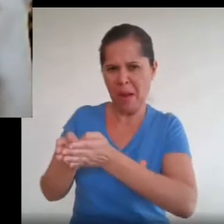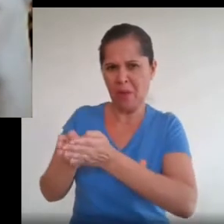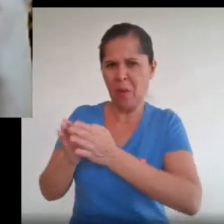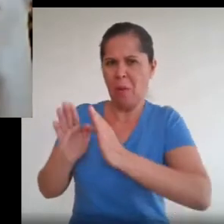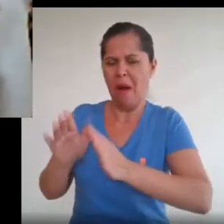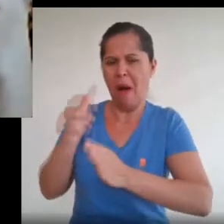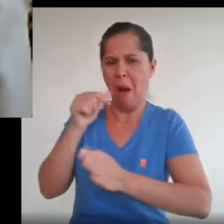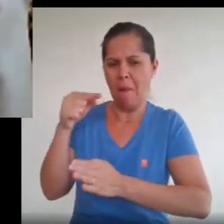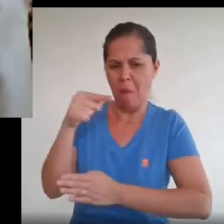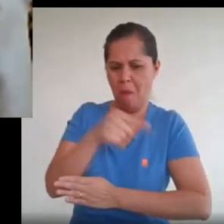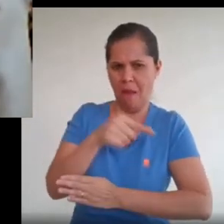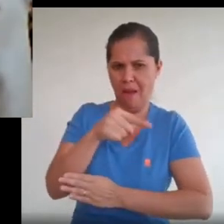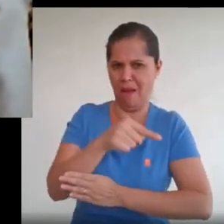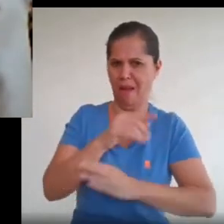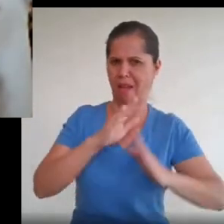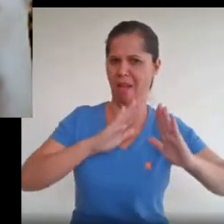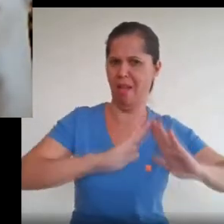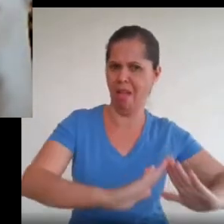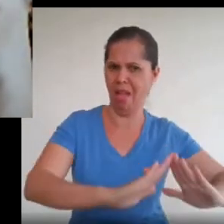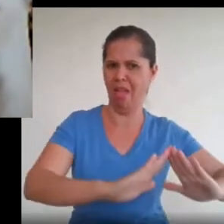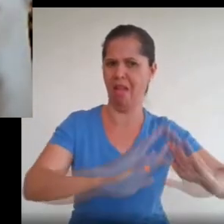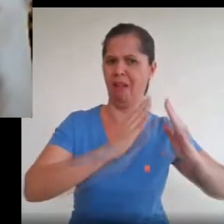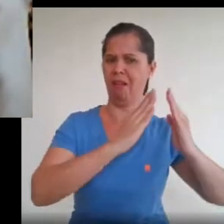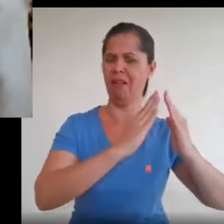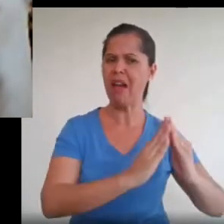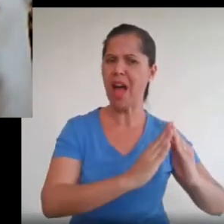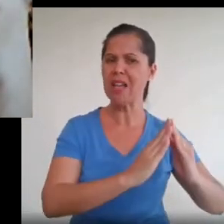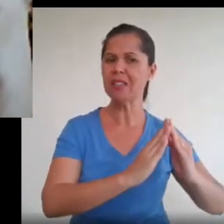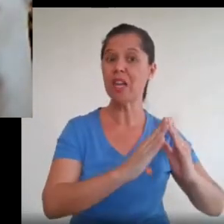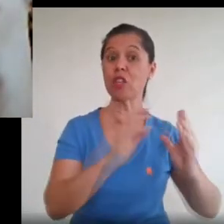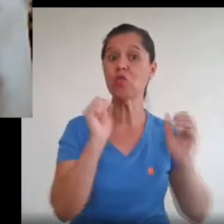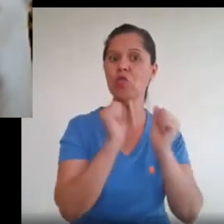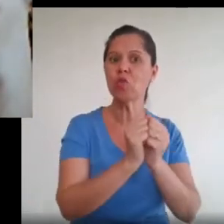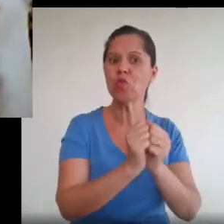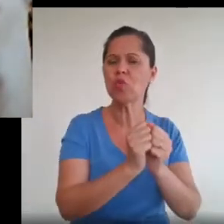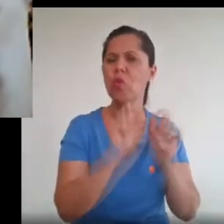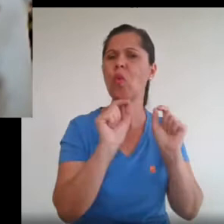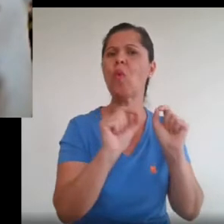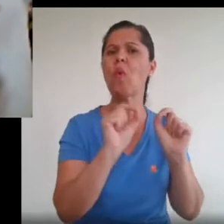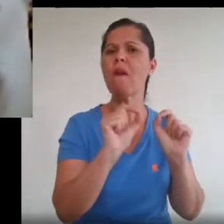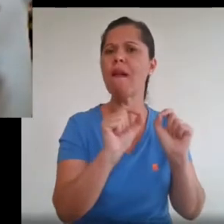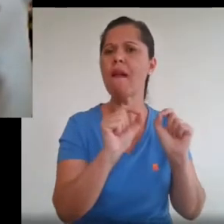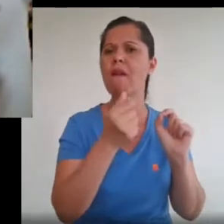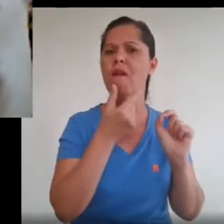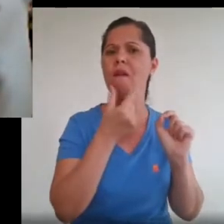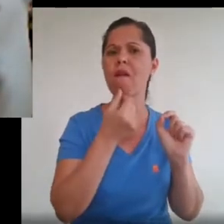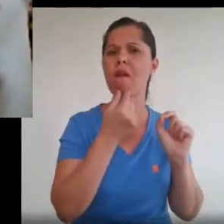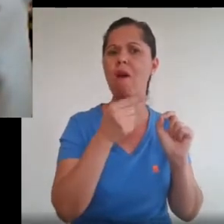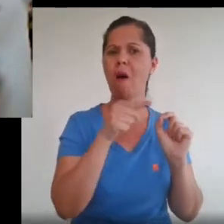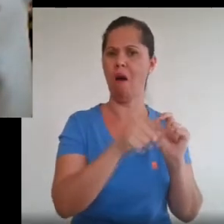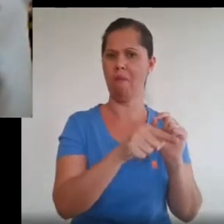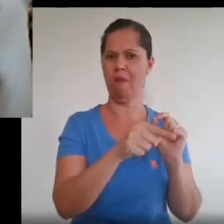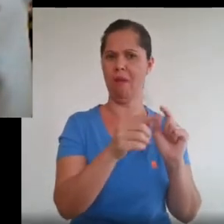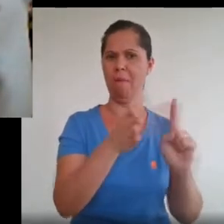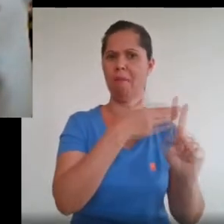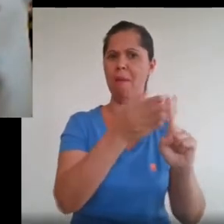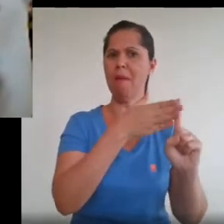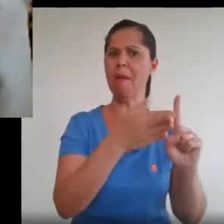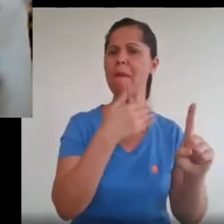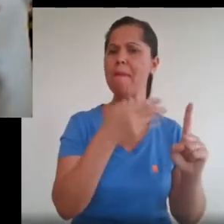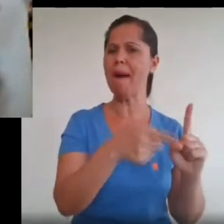mulheres foram isoladas dentro das suas casas com seus agressores. Então, o que aconteceu no Brasil?